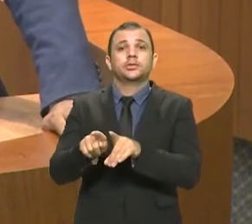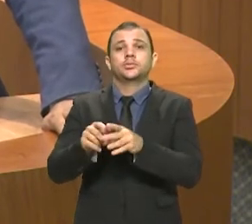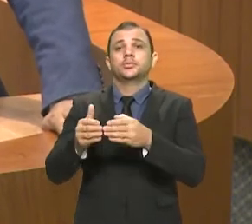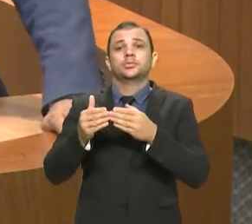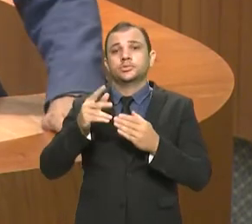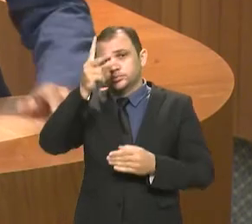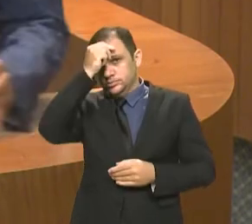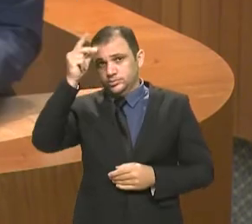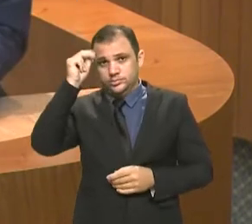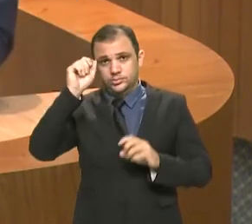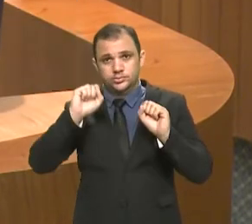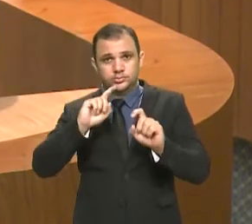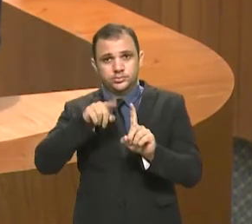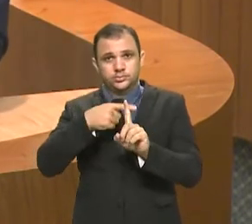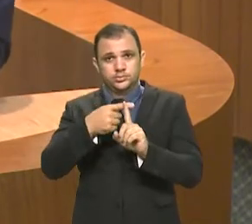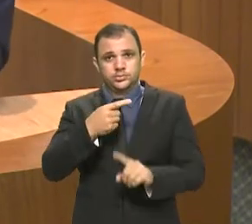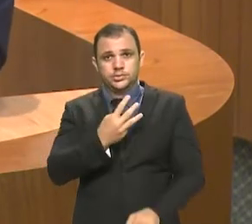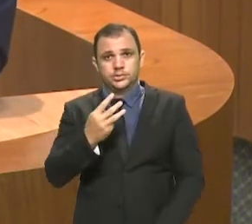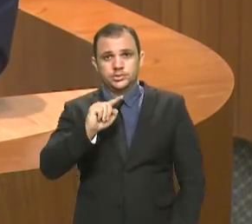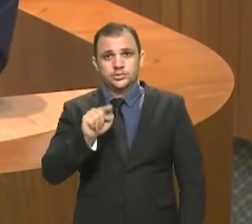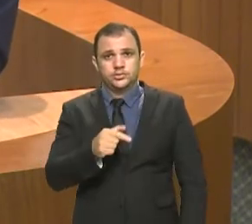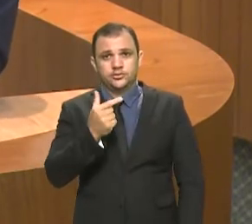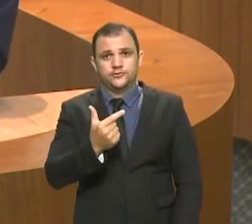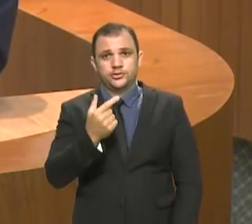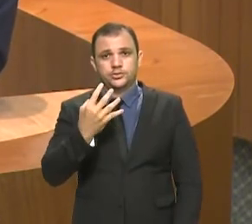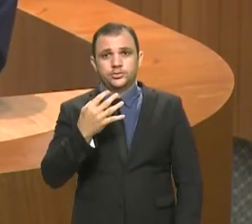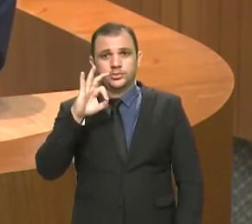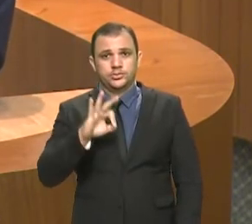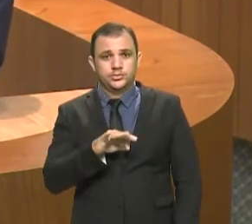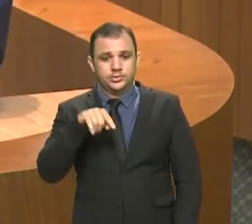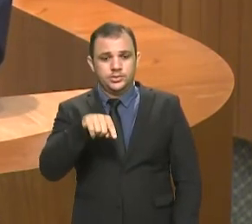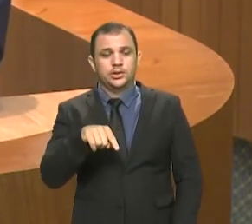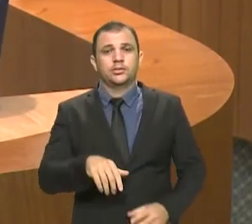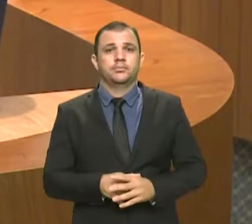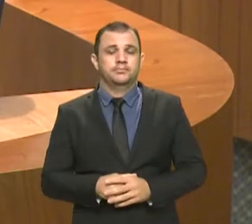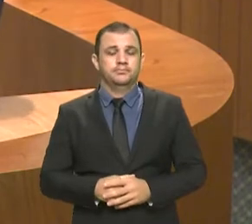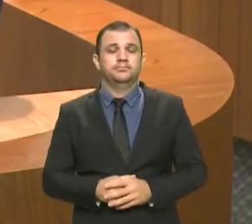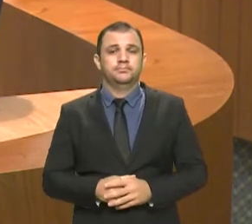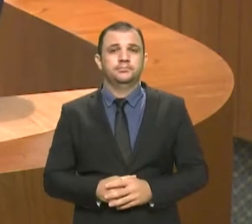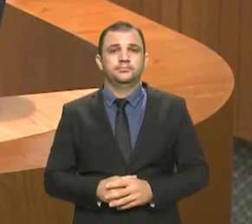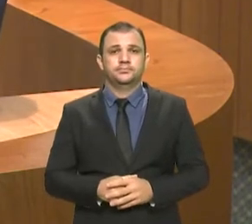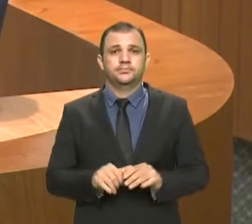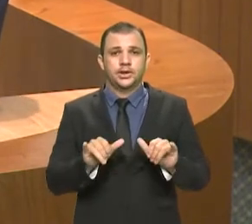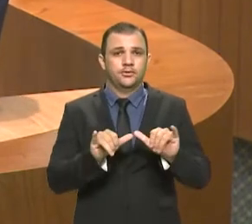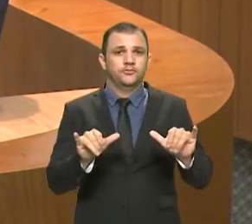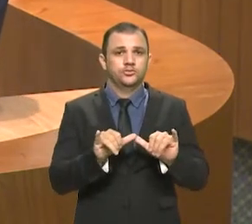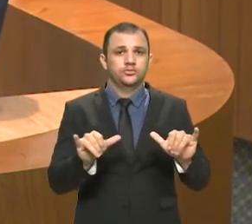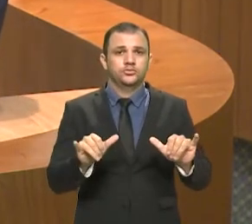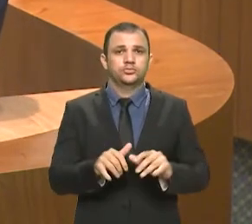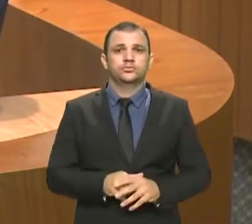reajuste de 33,24% na cidade de Afonso Cunha. Senhora Presidente,